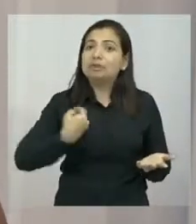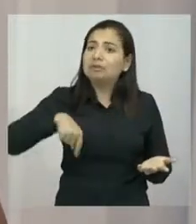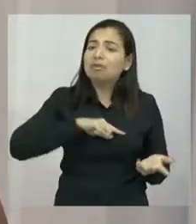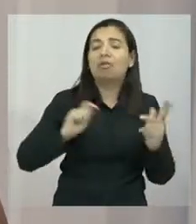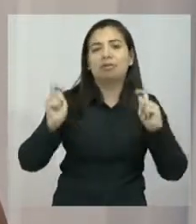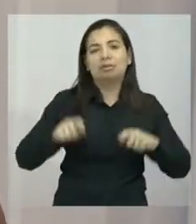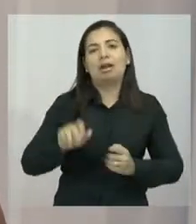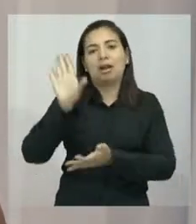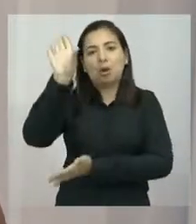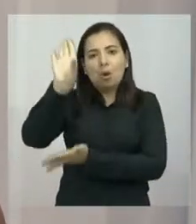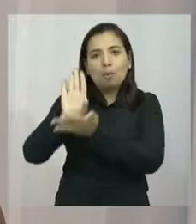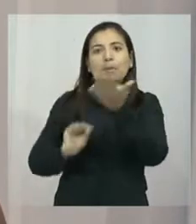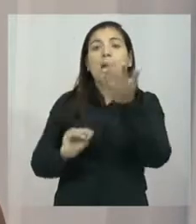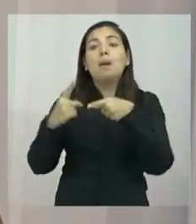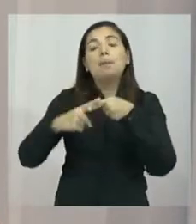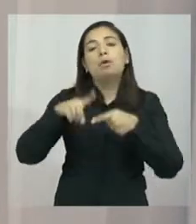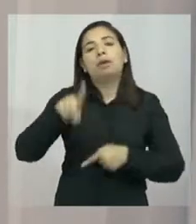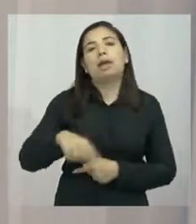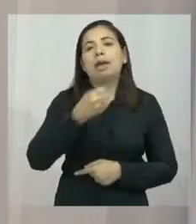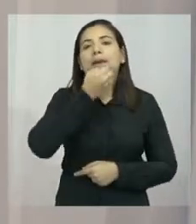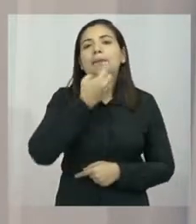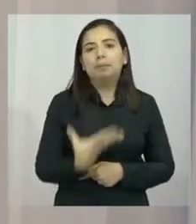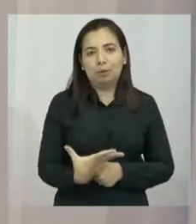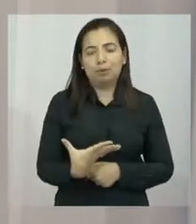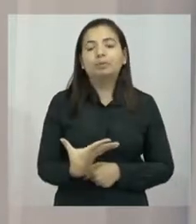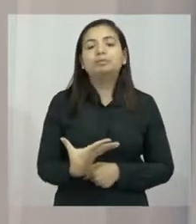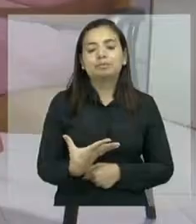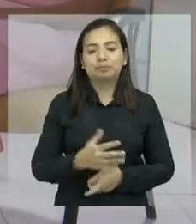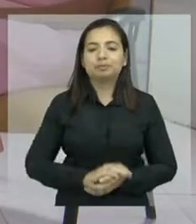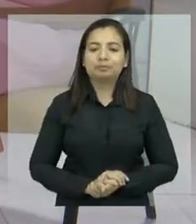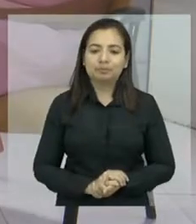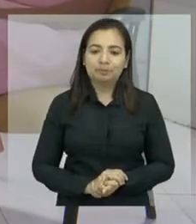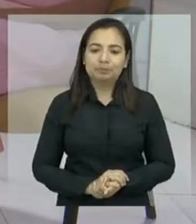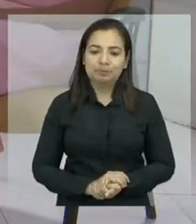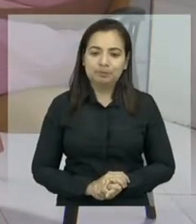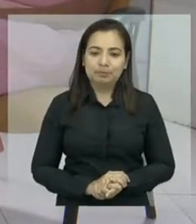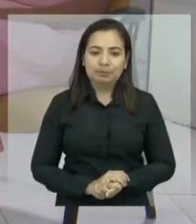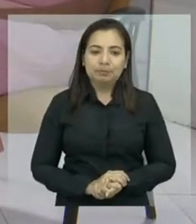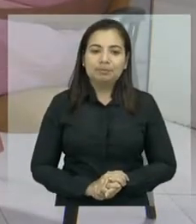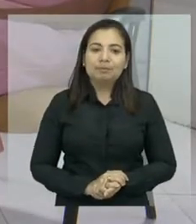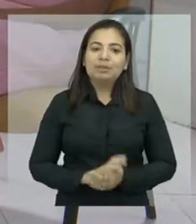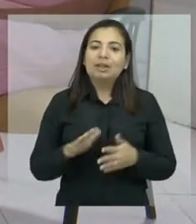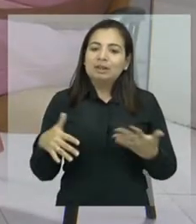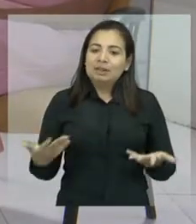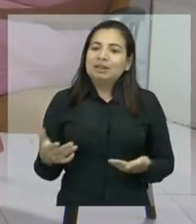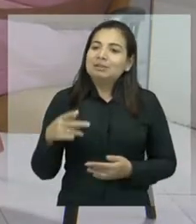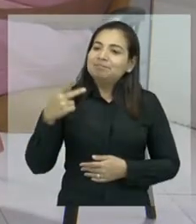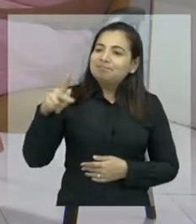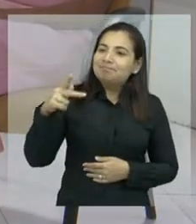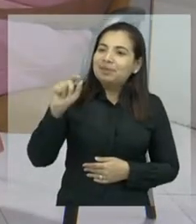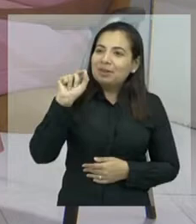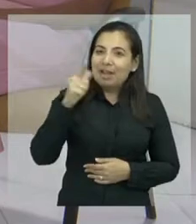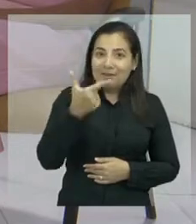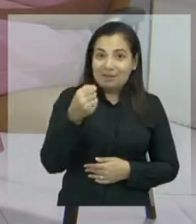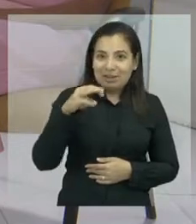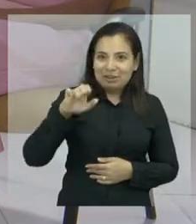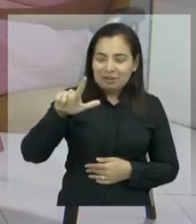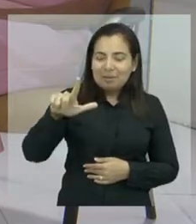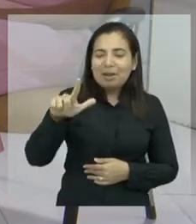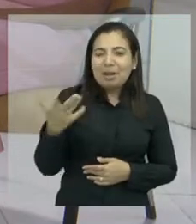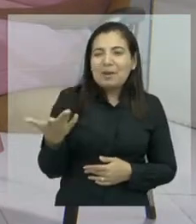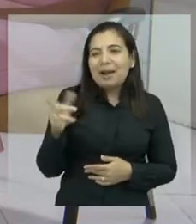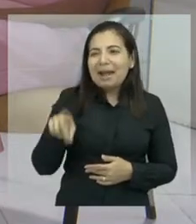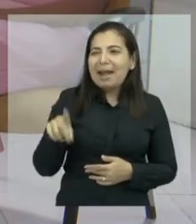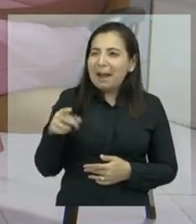é bom, né? Isso é bom e é agradável. Exatamente. Agora, eu acho até que a sua expectativa de 20 mil é muito modesta,